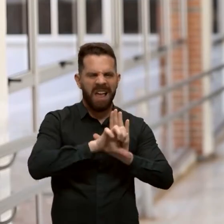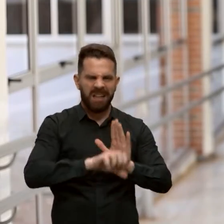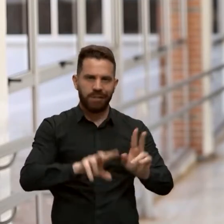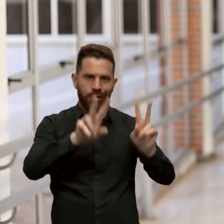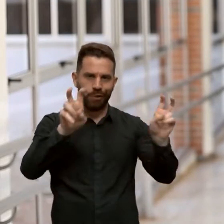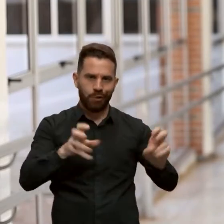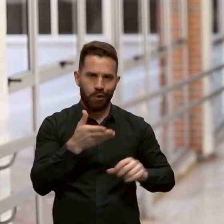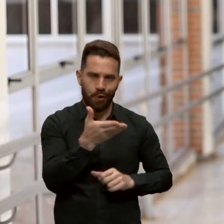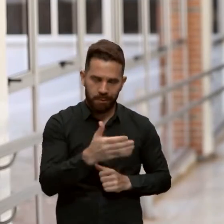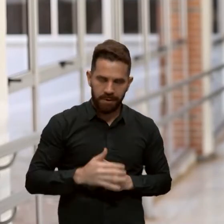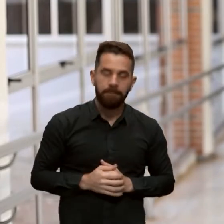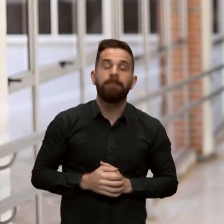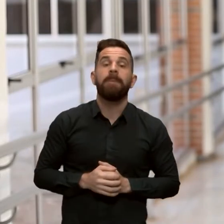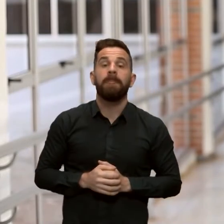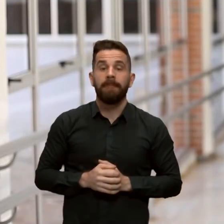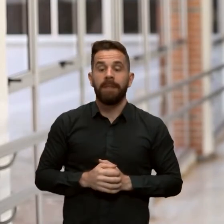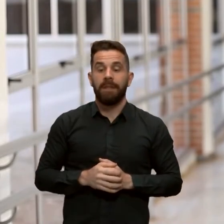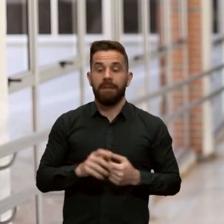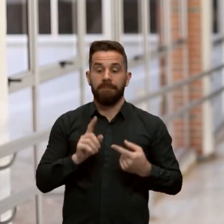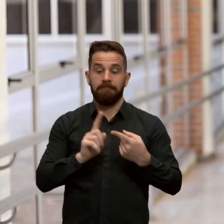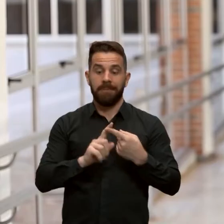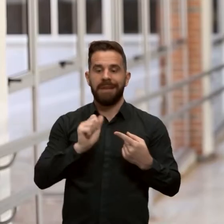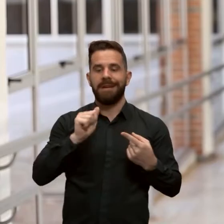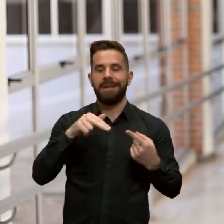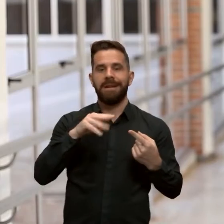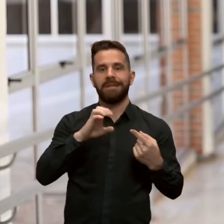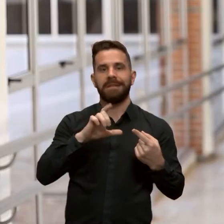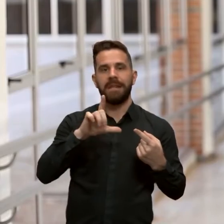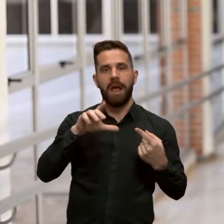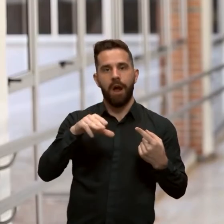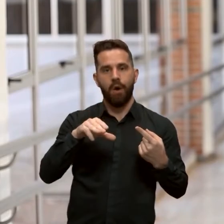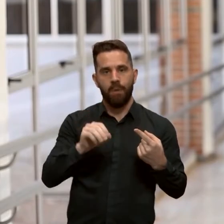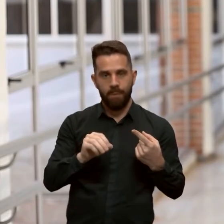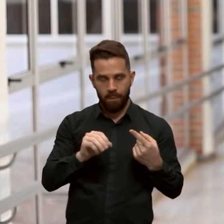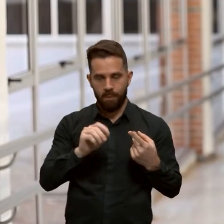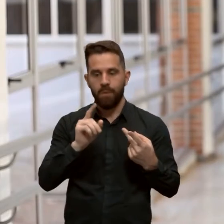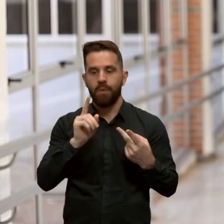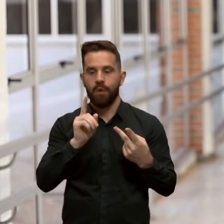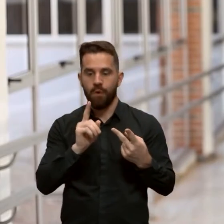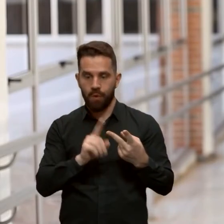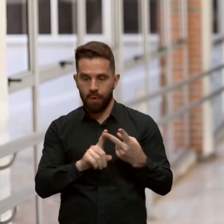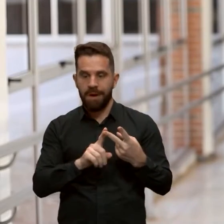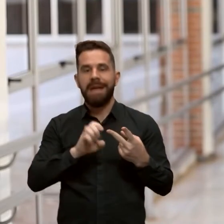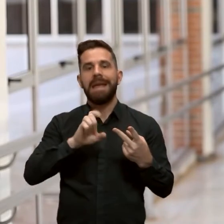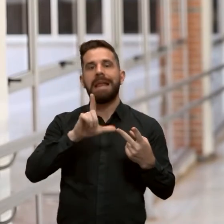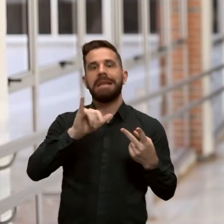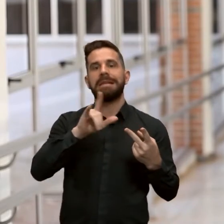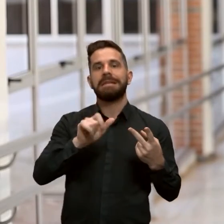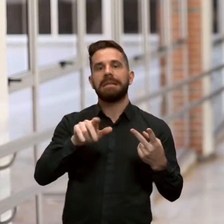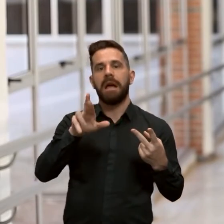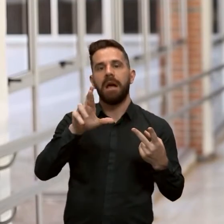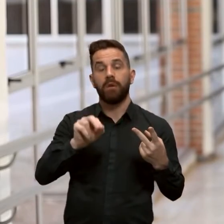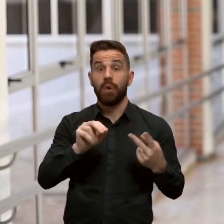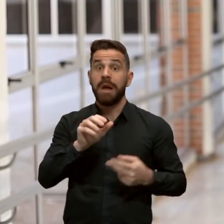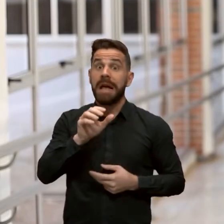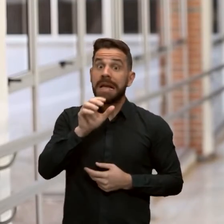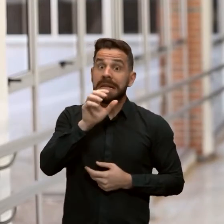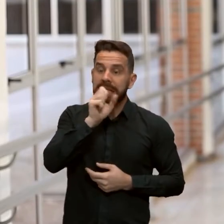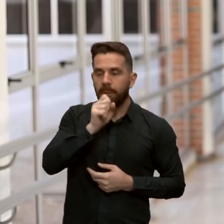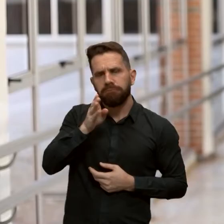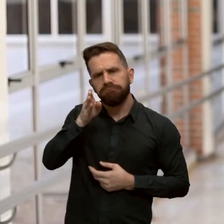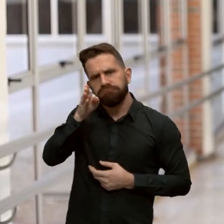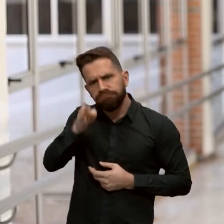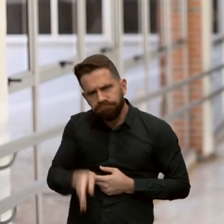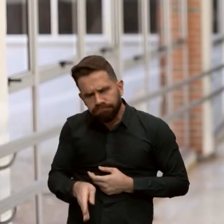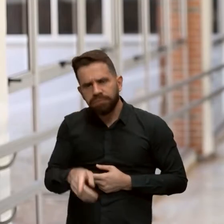professores Anselmo Pessoa e Lisandro Nogueira e é exibido aos sábados às 3 da tarde na TV UFG ou no